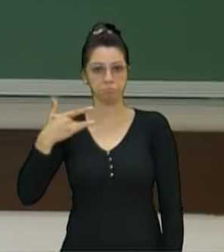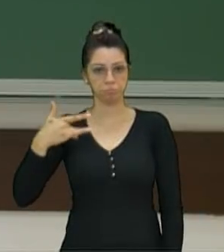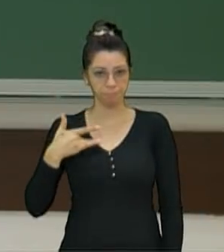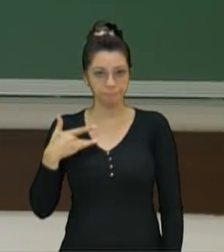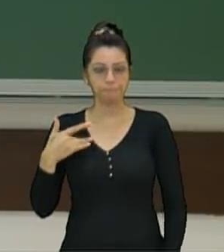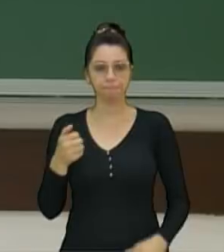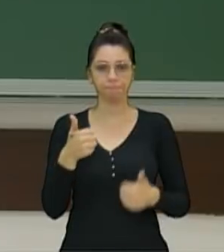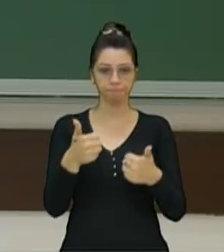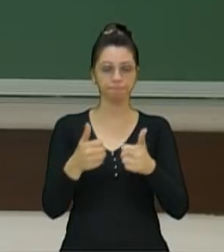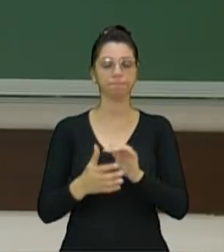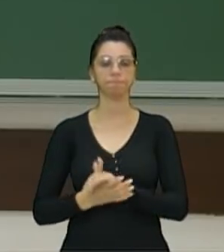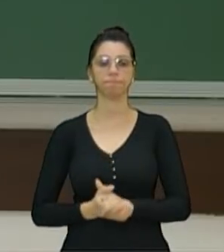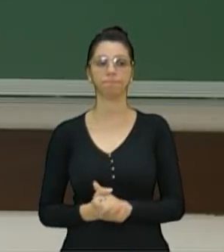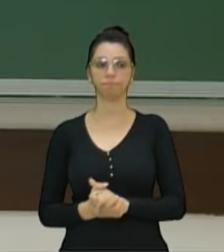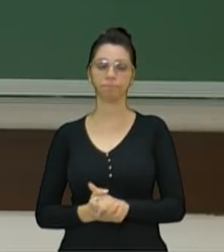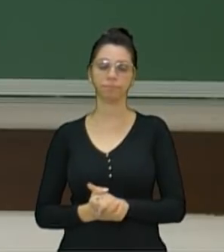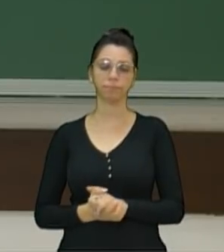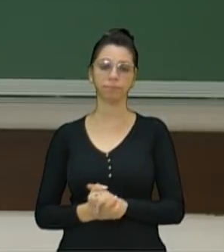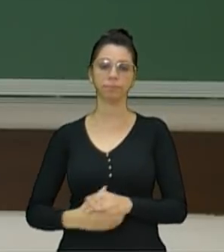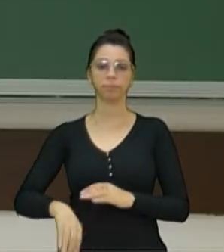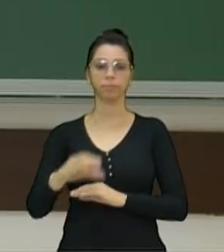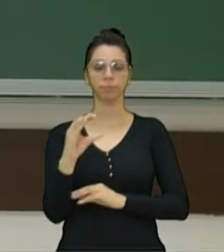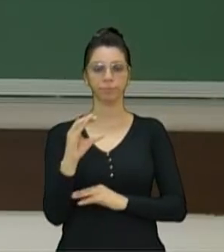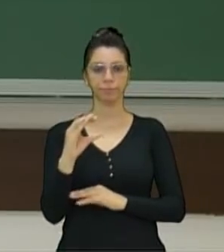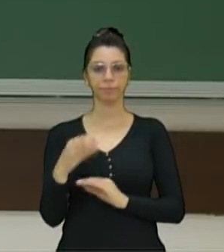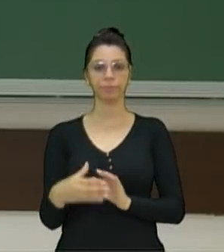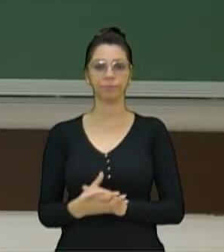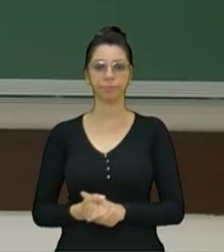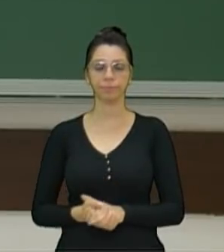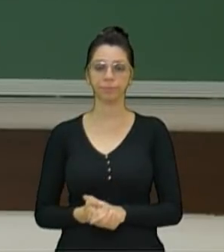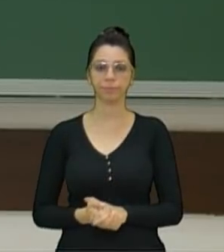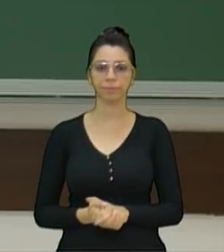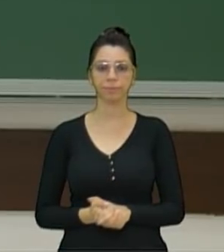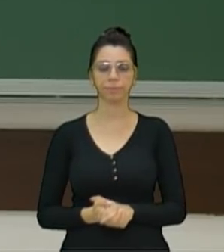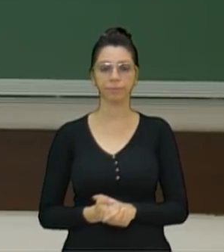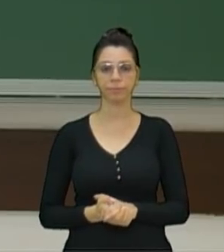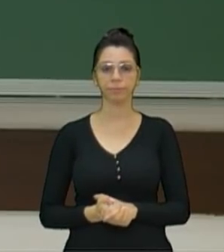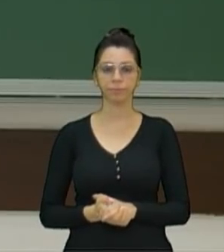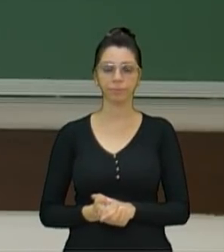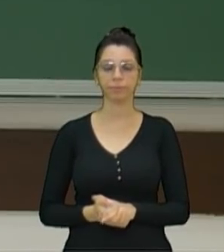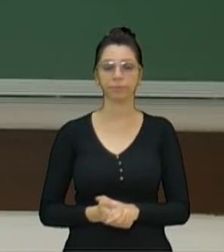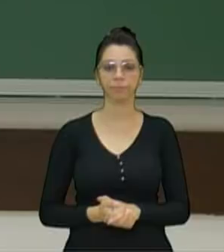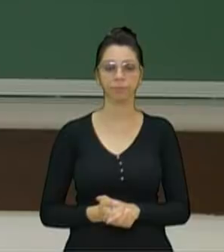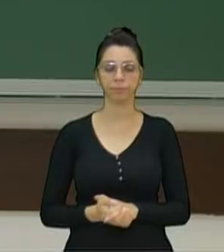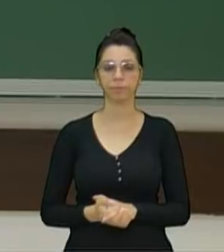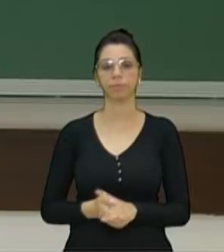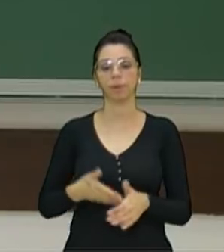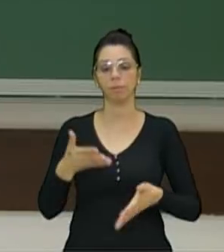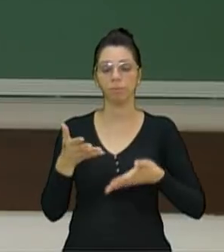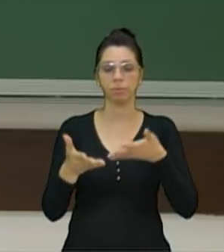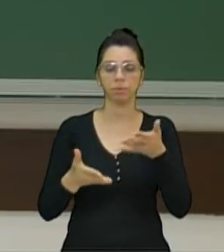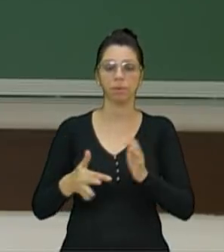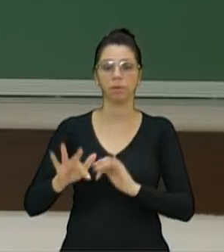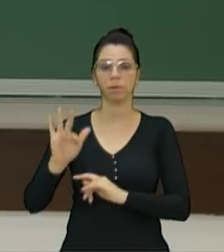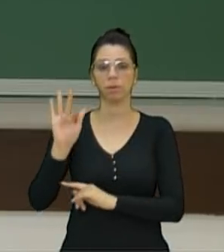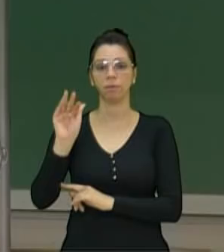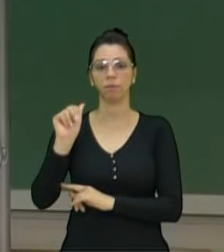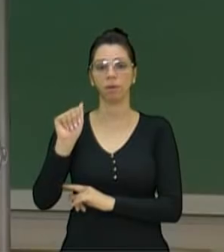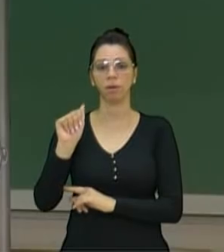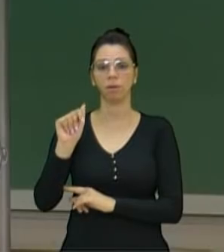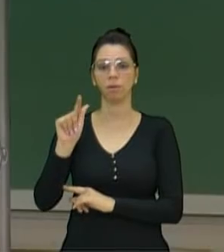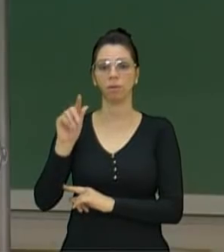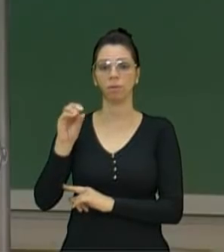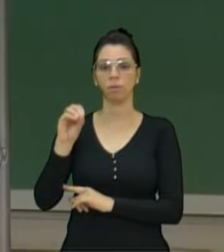nosso organismo. Na C, dizia o seguinte, promover a fagocitose, que é o englobamento